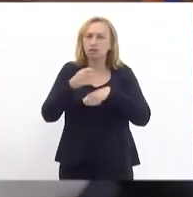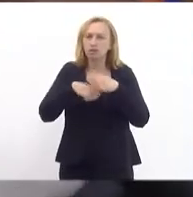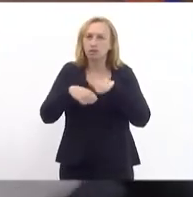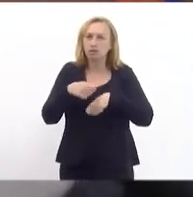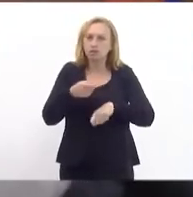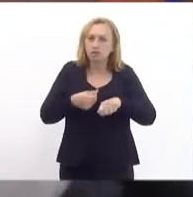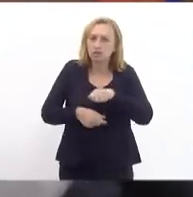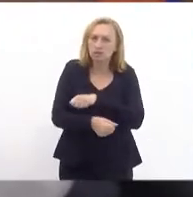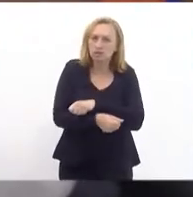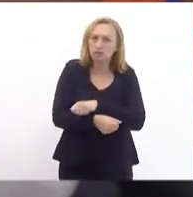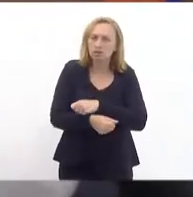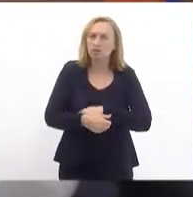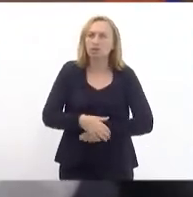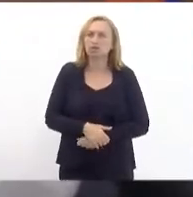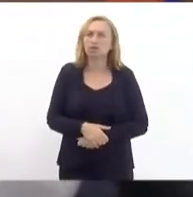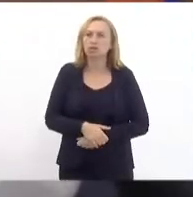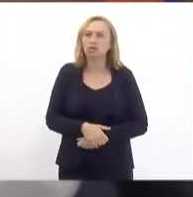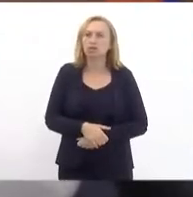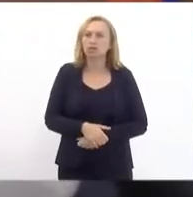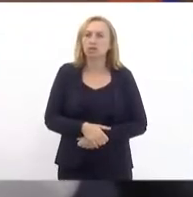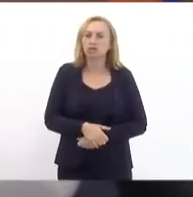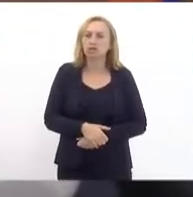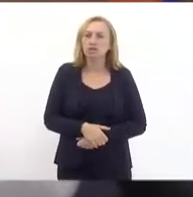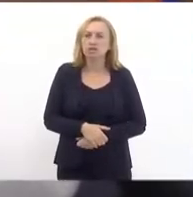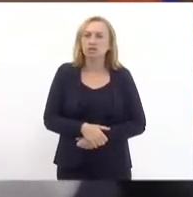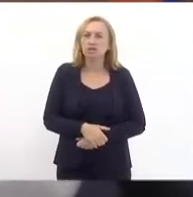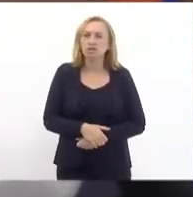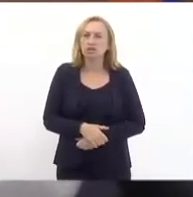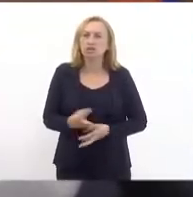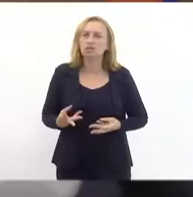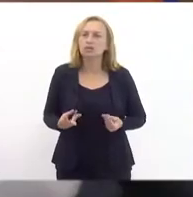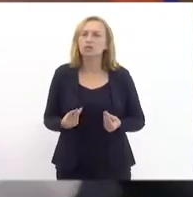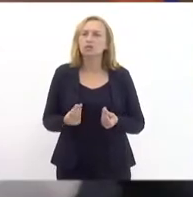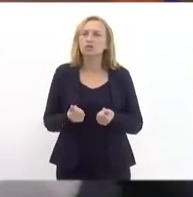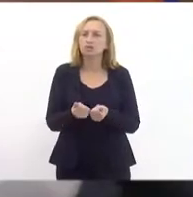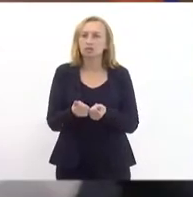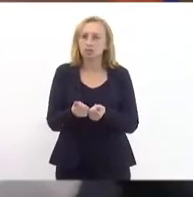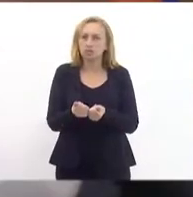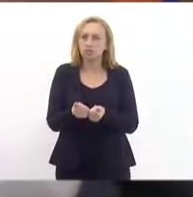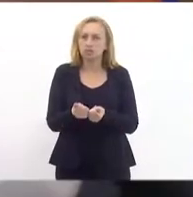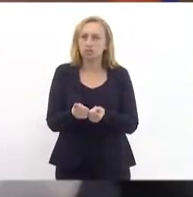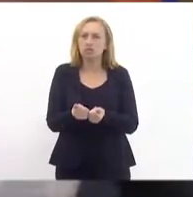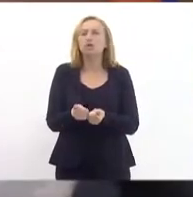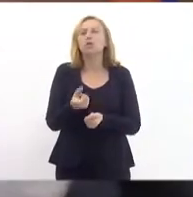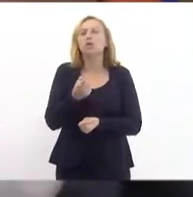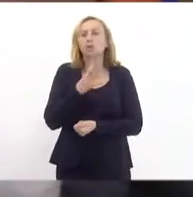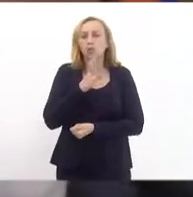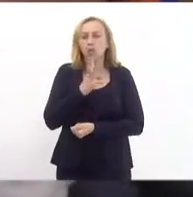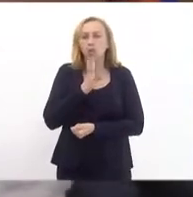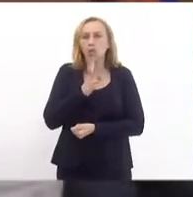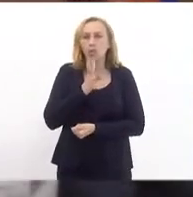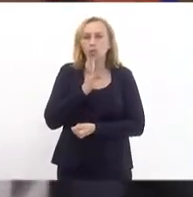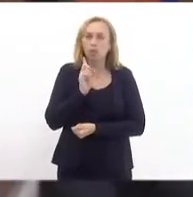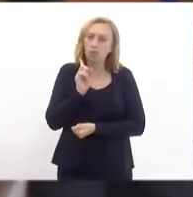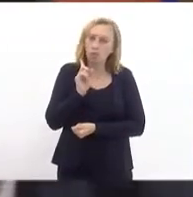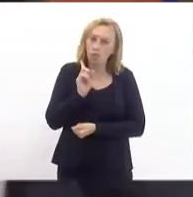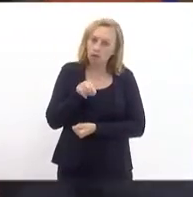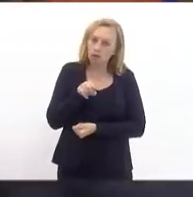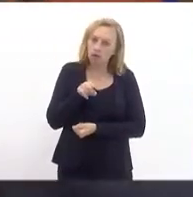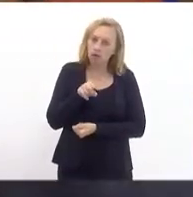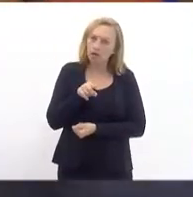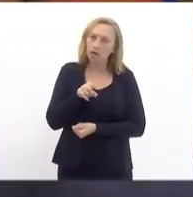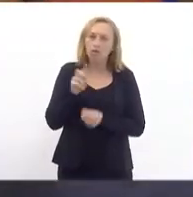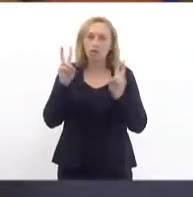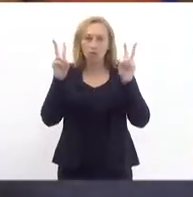investimentos em readequação de estações, assim com a acessibilidade, que a gente reconhece que ainda é um item